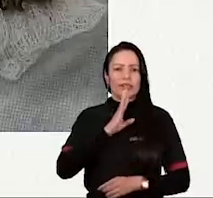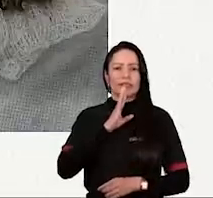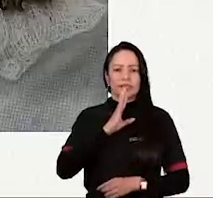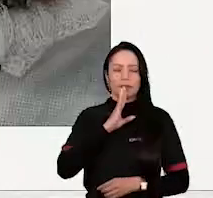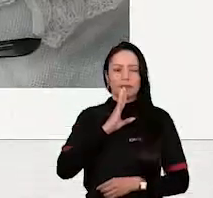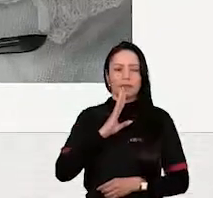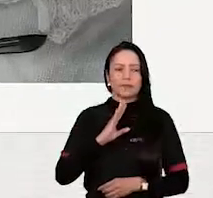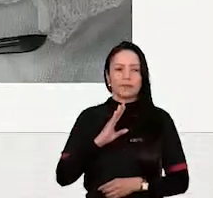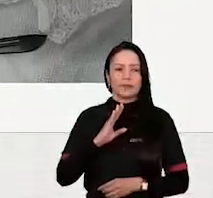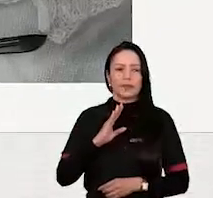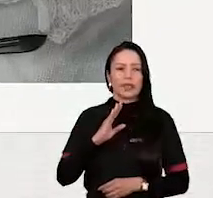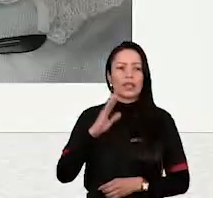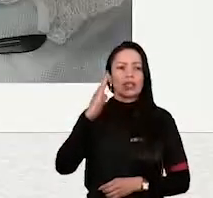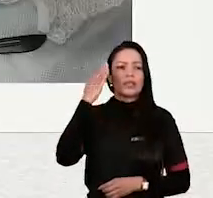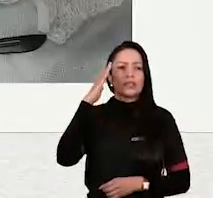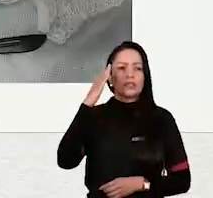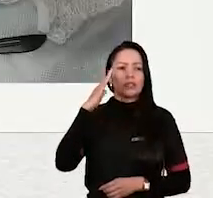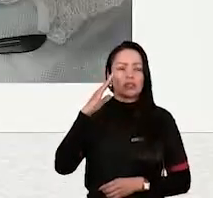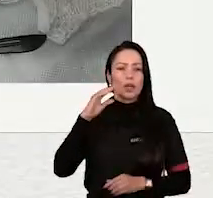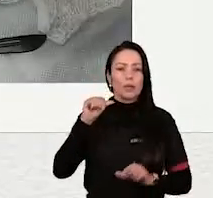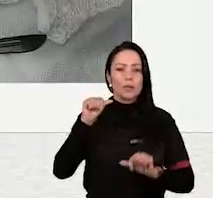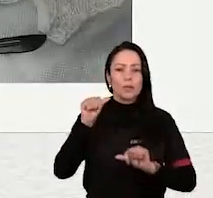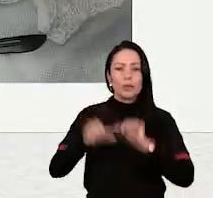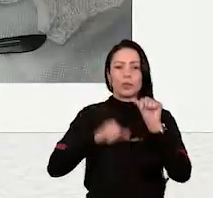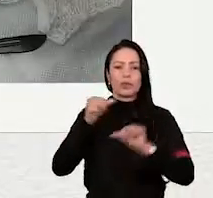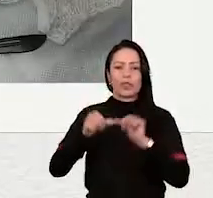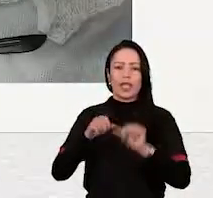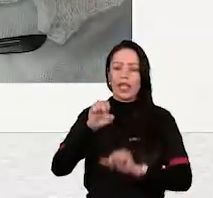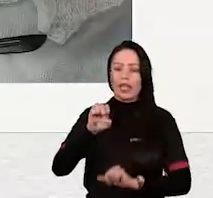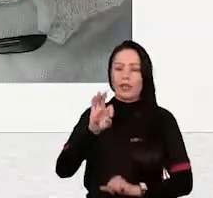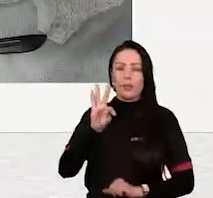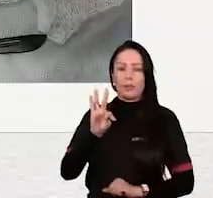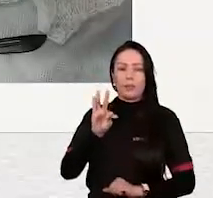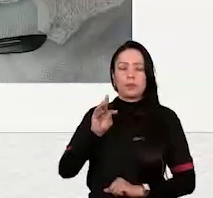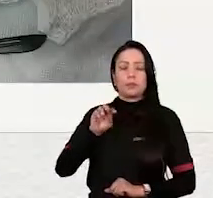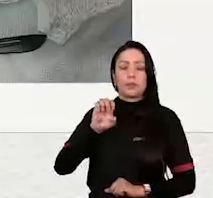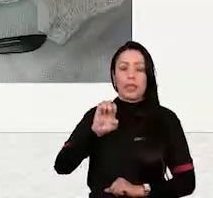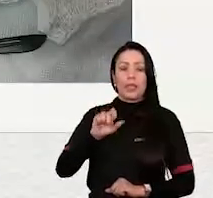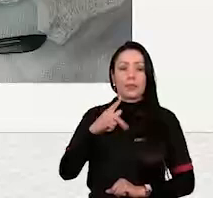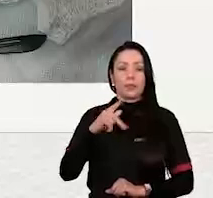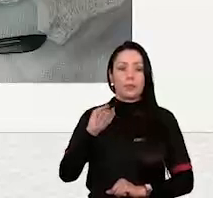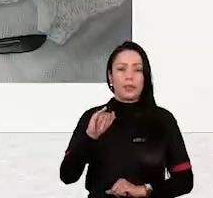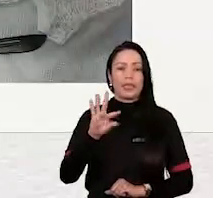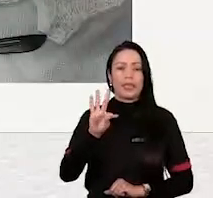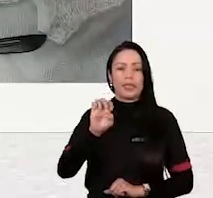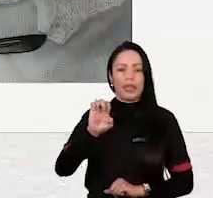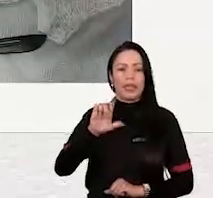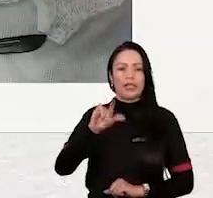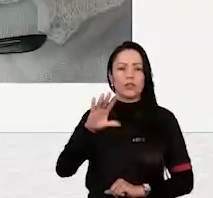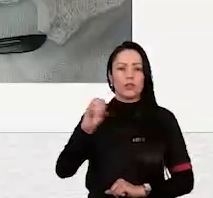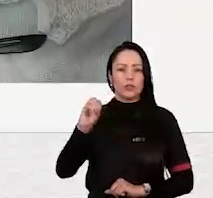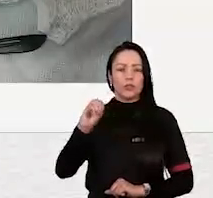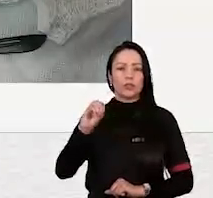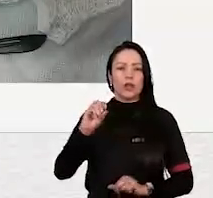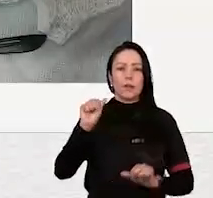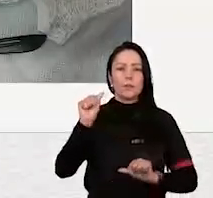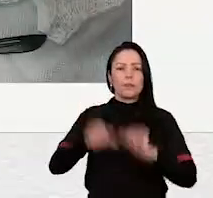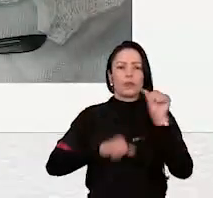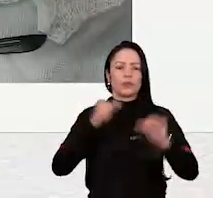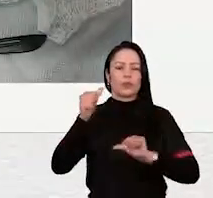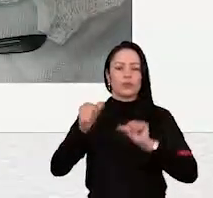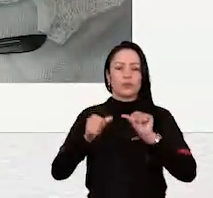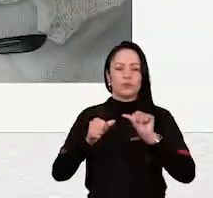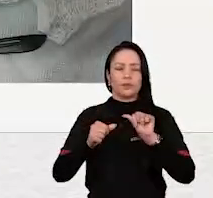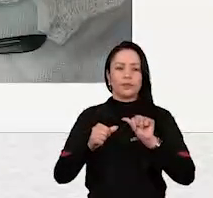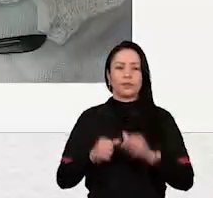assim, você tem a tal da migração epitelial. Os americanos dizem que o colesteatoma faz uma migração epitelial reversa,